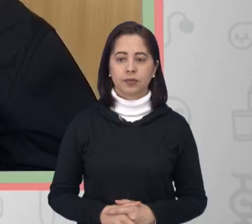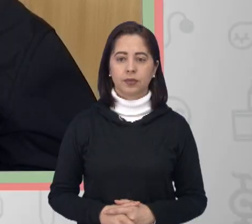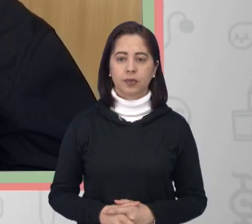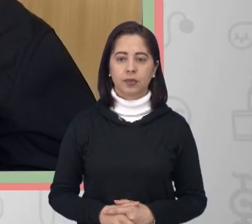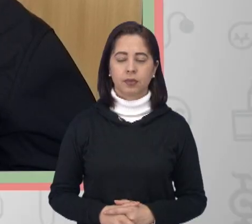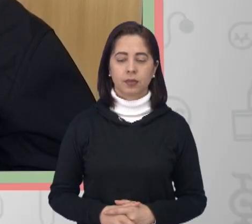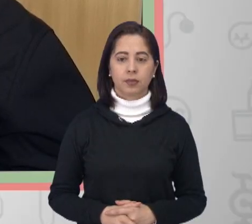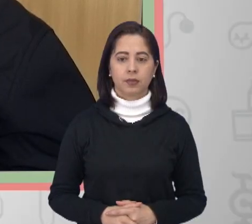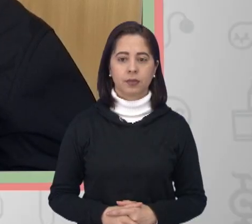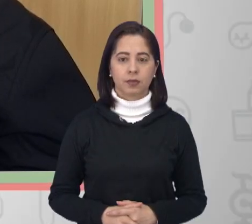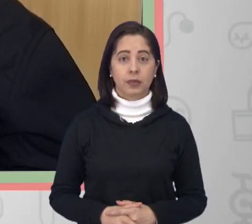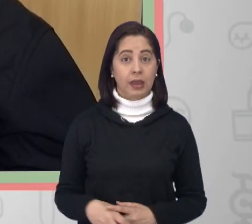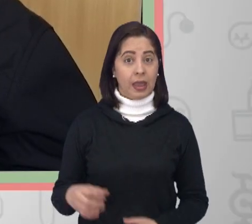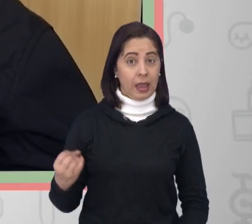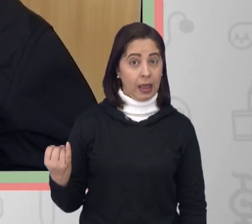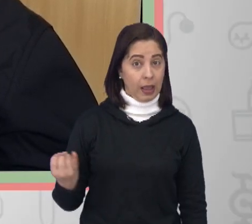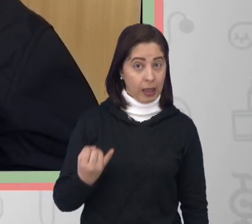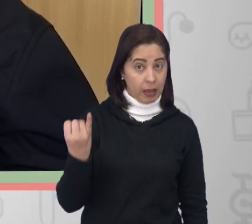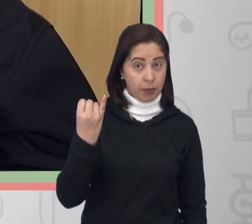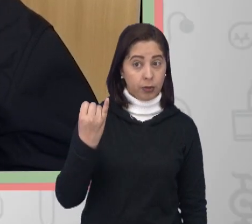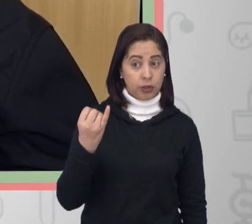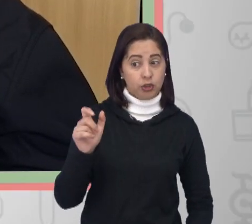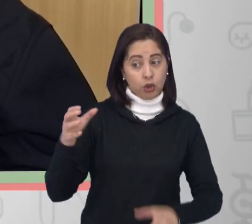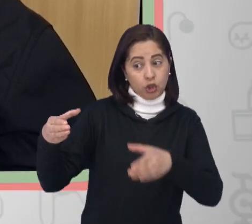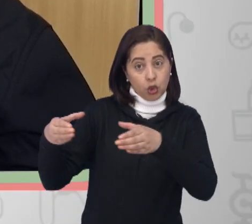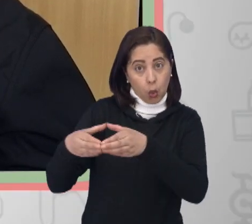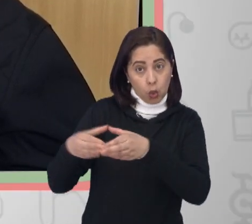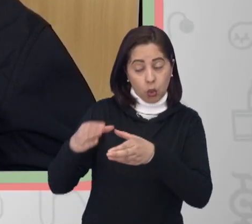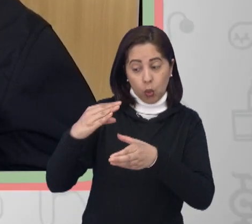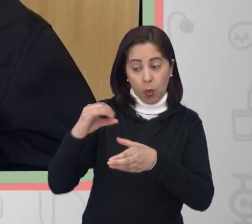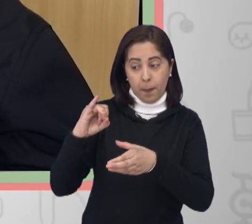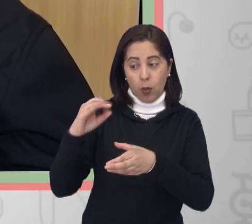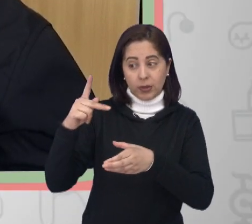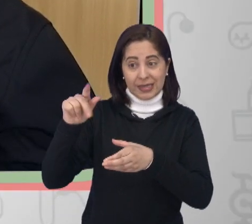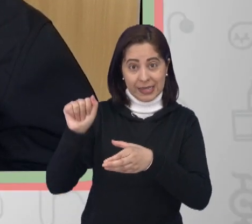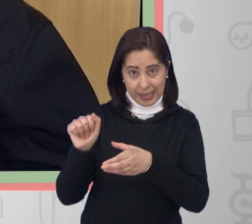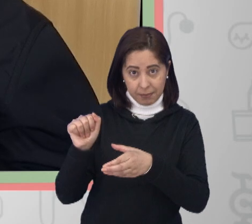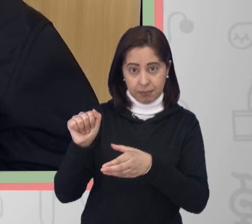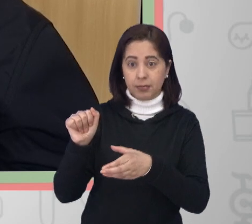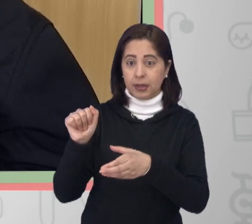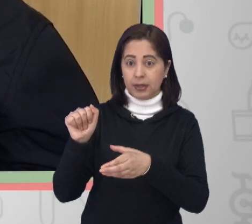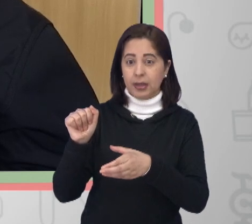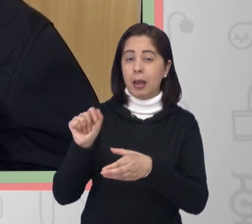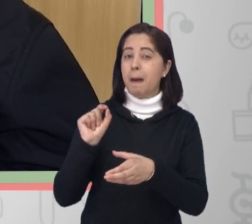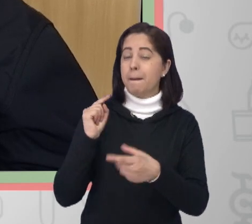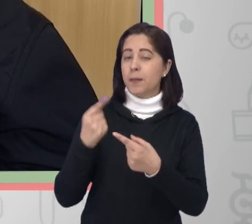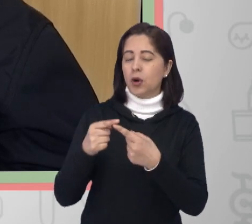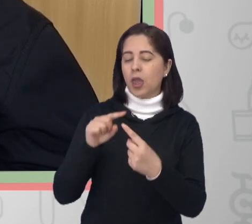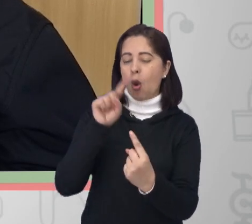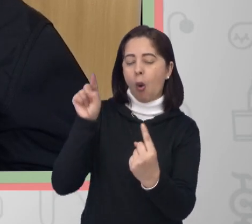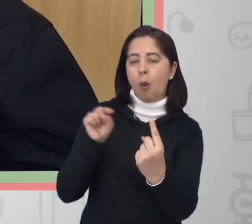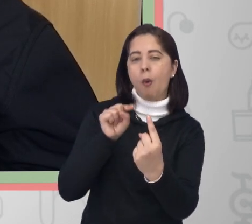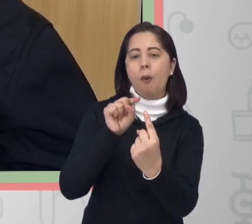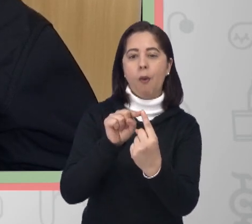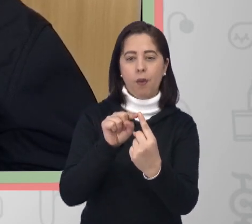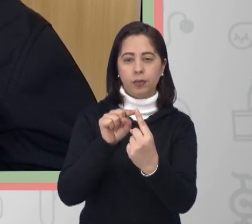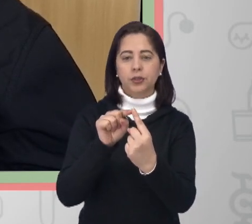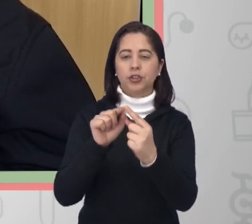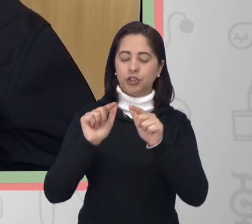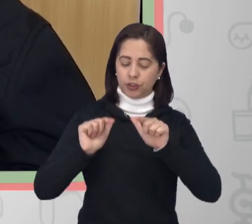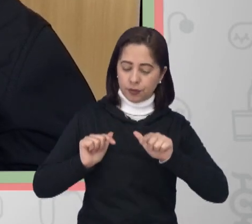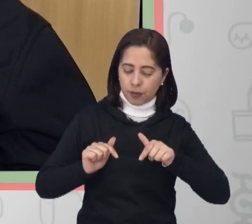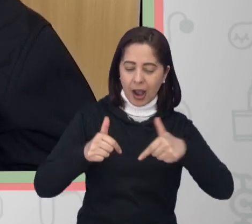A importância de se ter uma CIPA constituída é que a CIPA atua diretamente